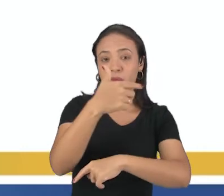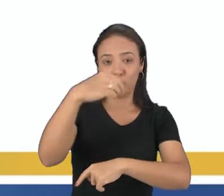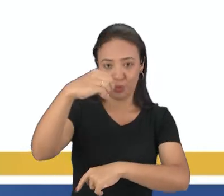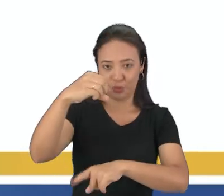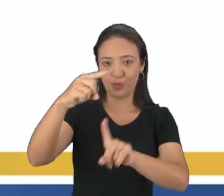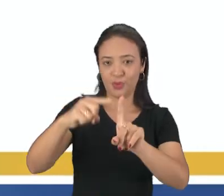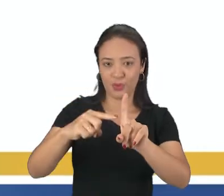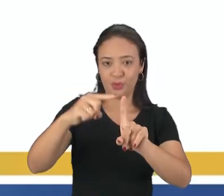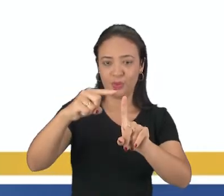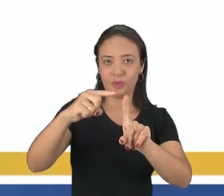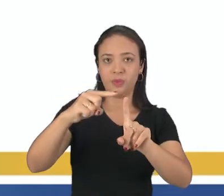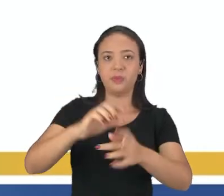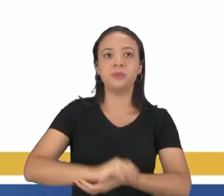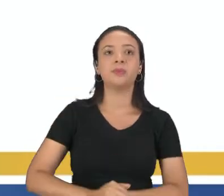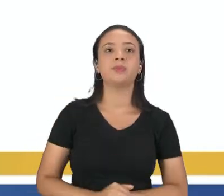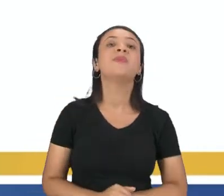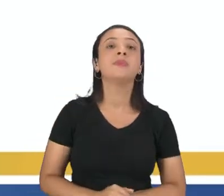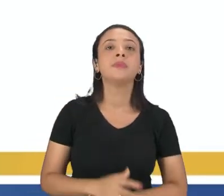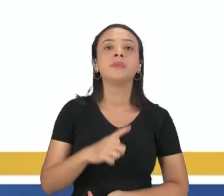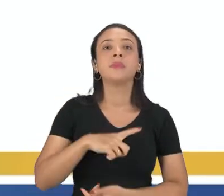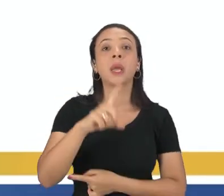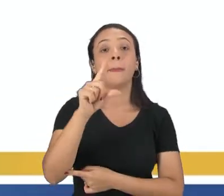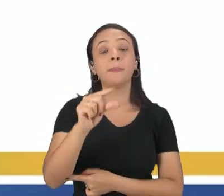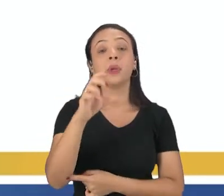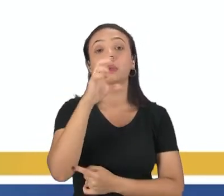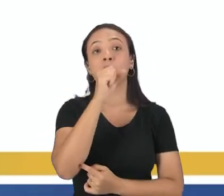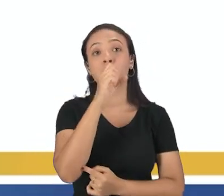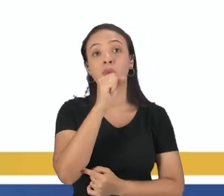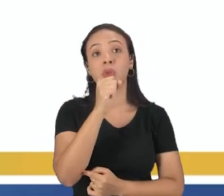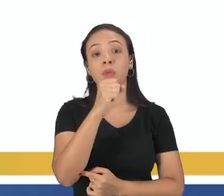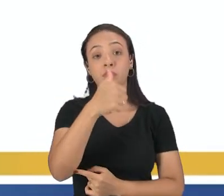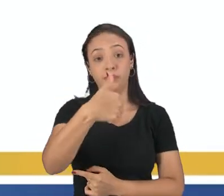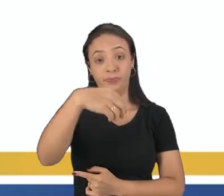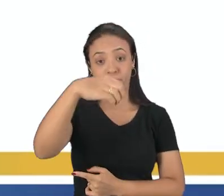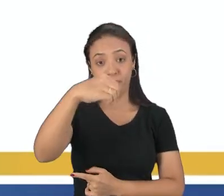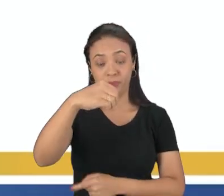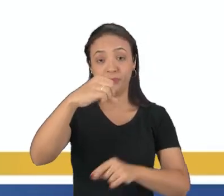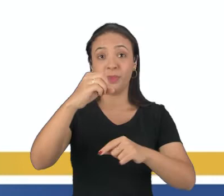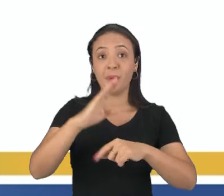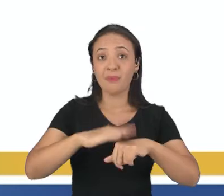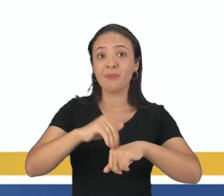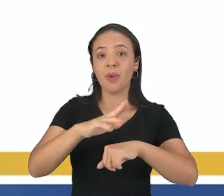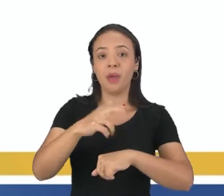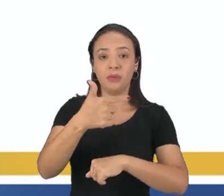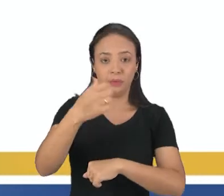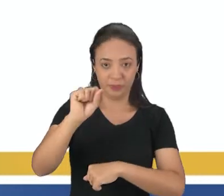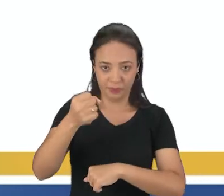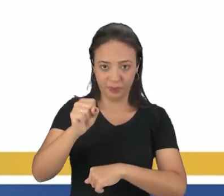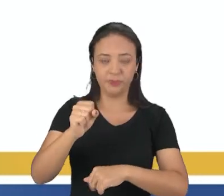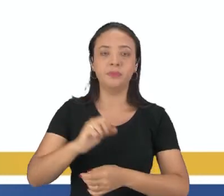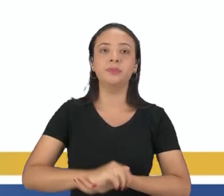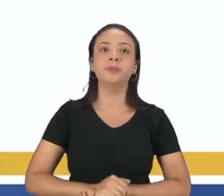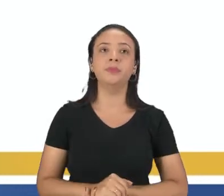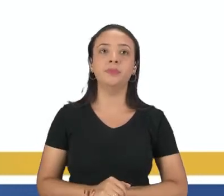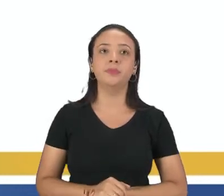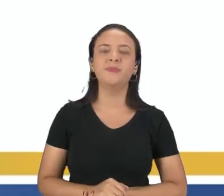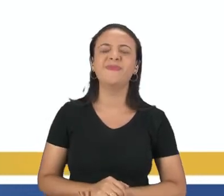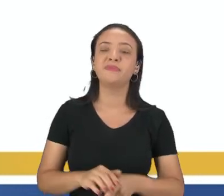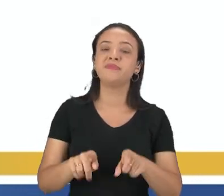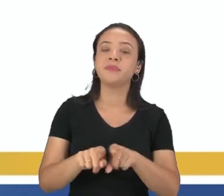era a máxima. Nós temos aí a mínima do sábado, 19 graus Celsius, e a máxima, 28 graus